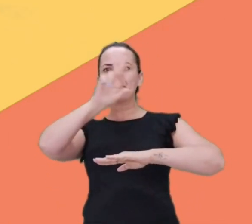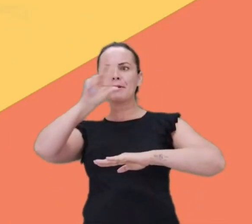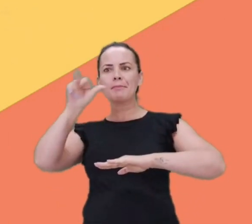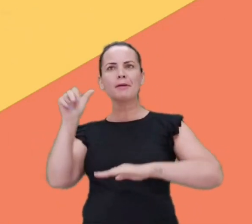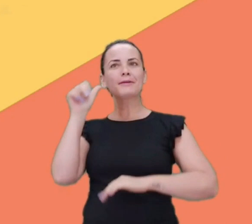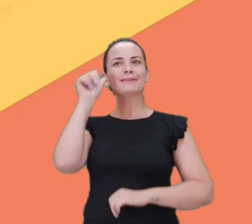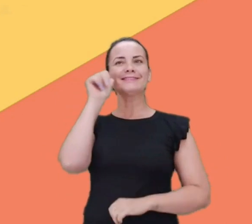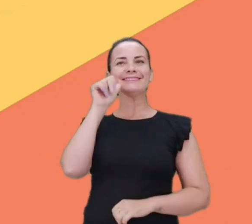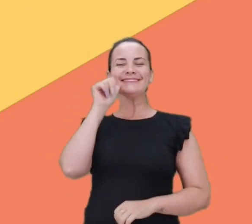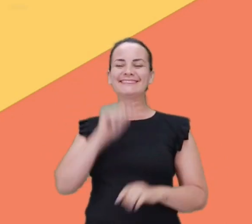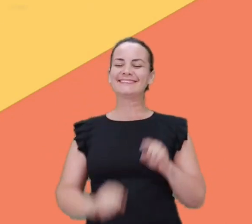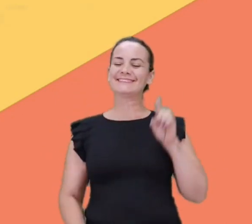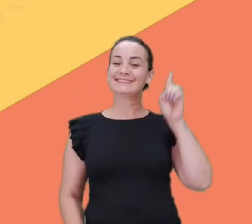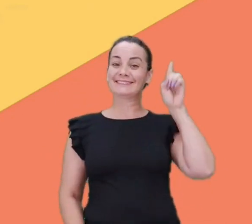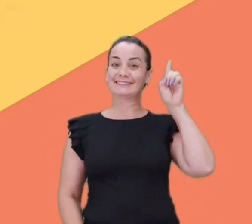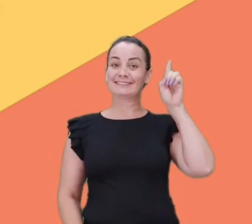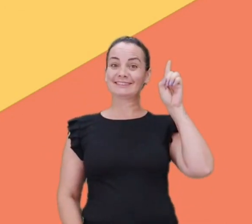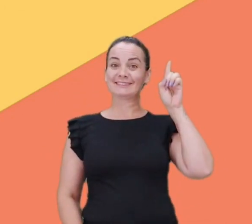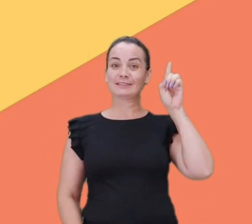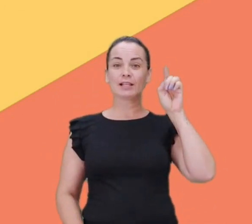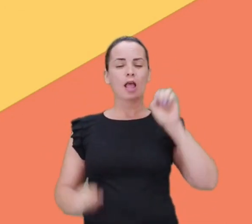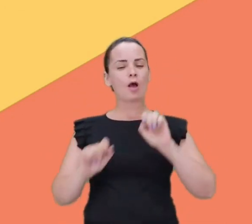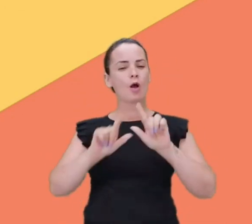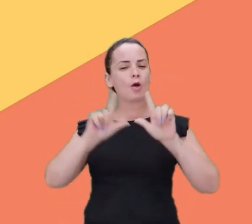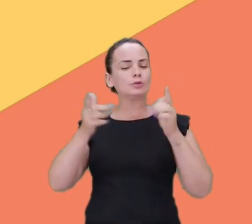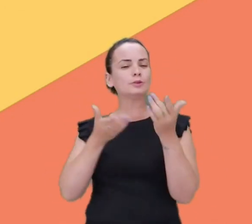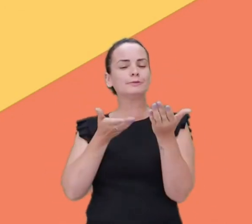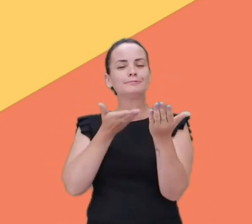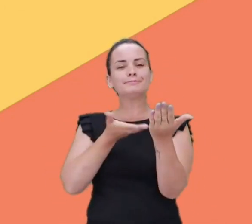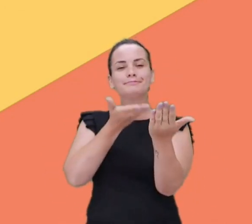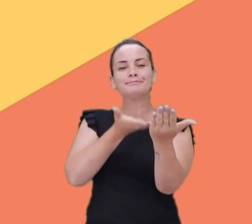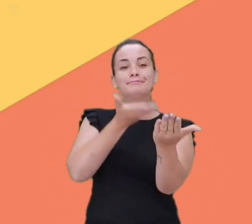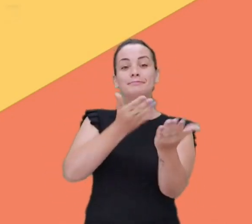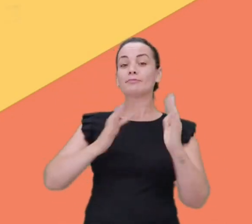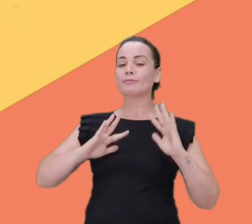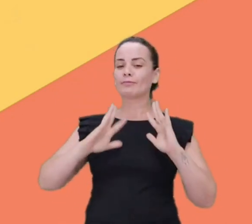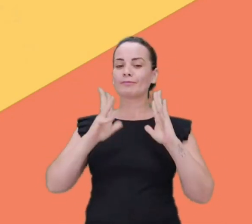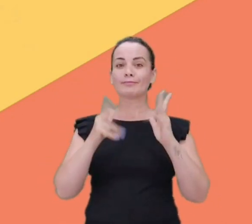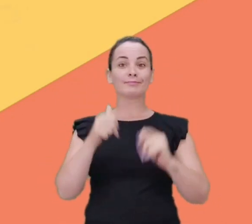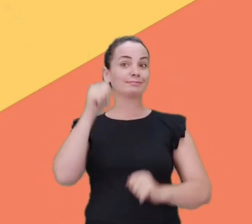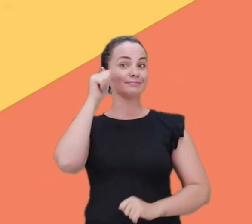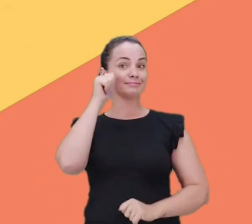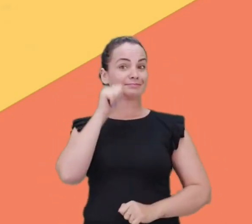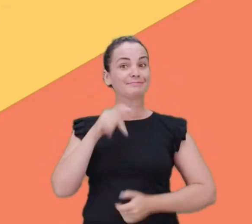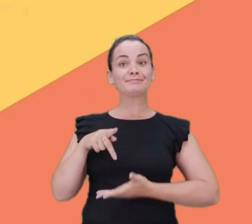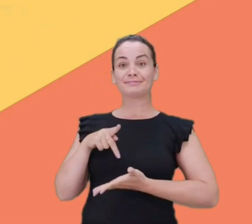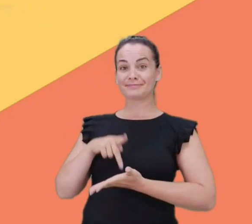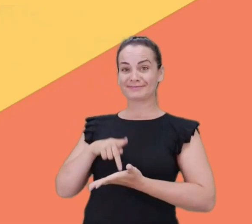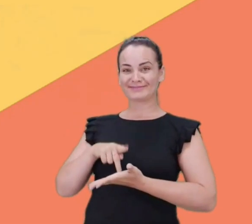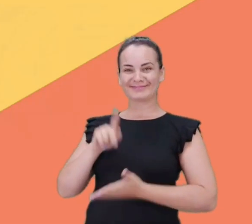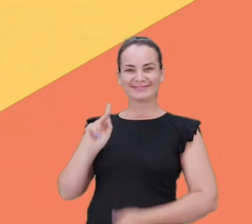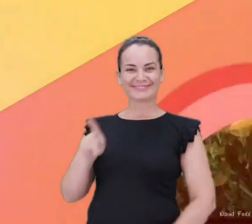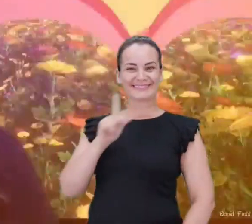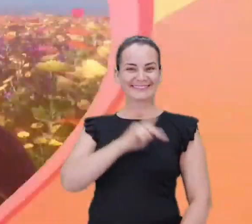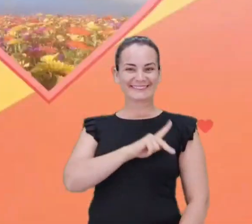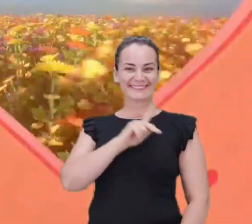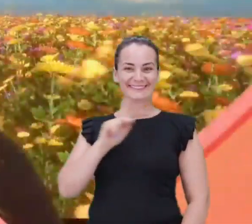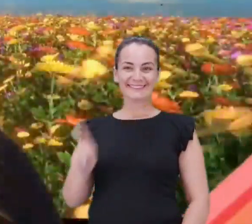International Women's Day é o dia de homenagear todas as mulheres, não é,